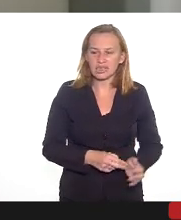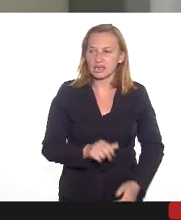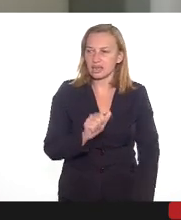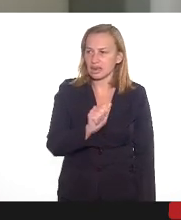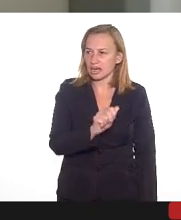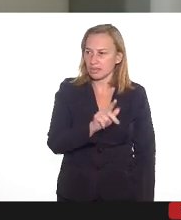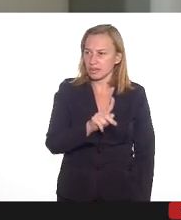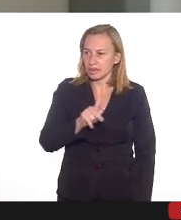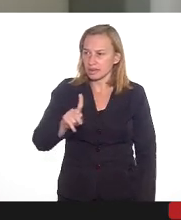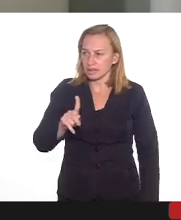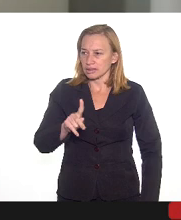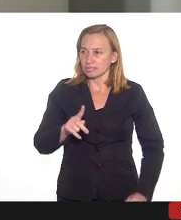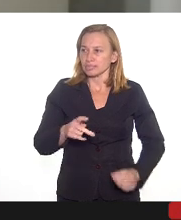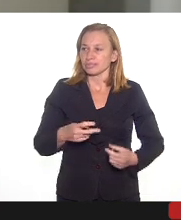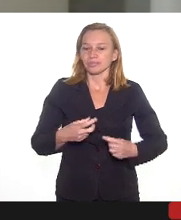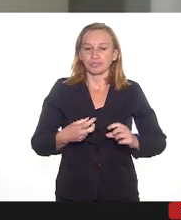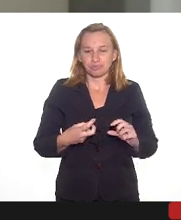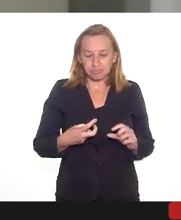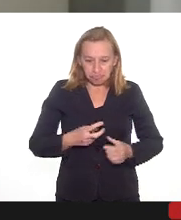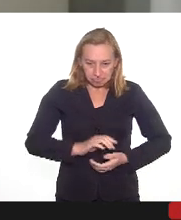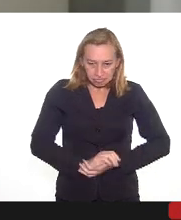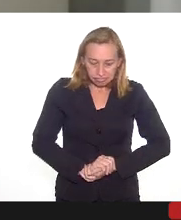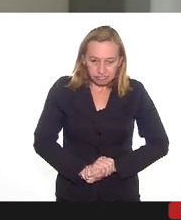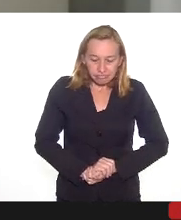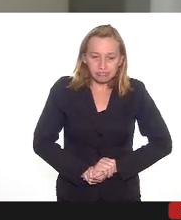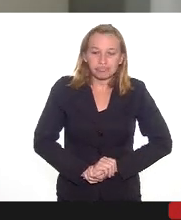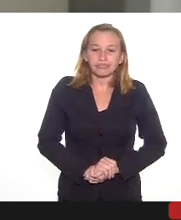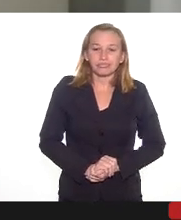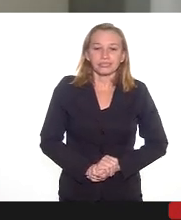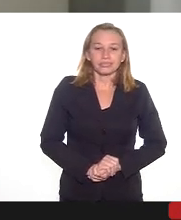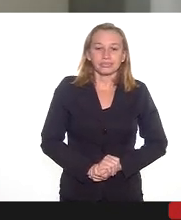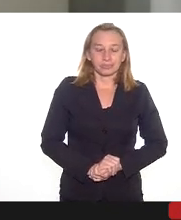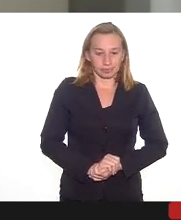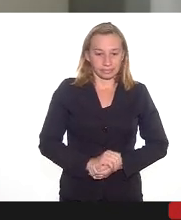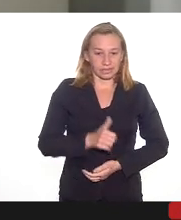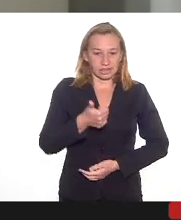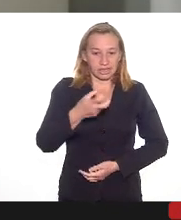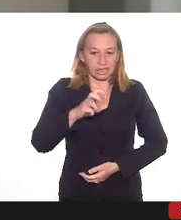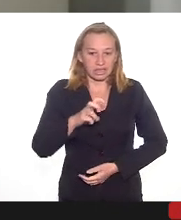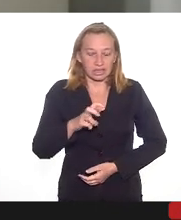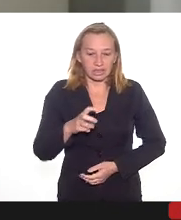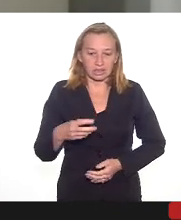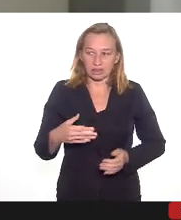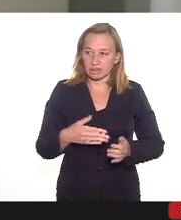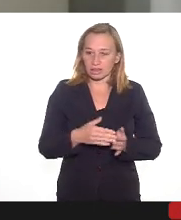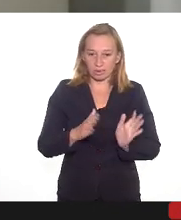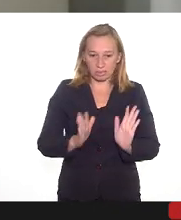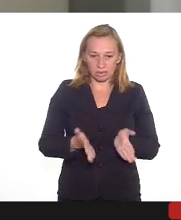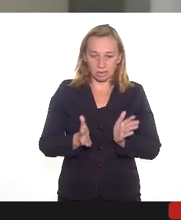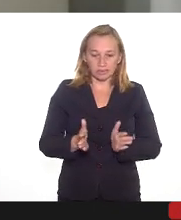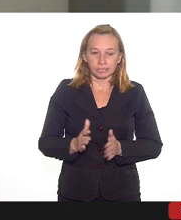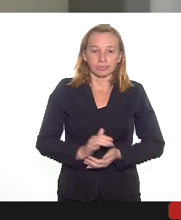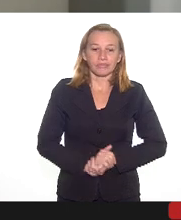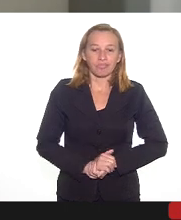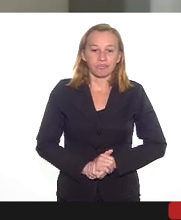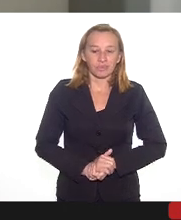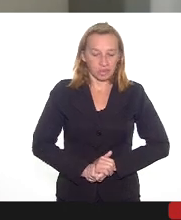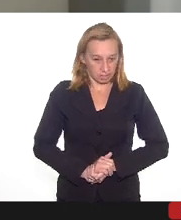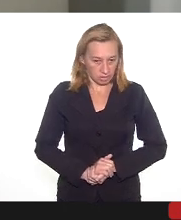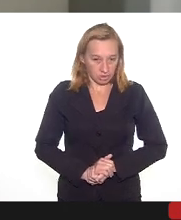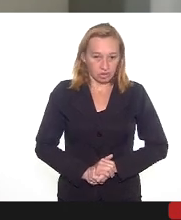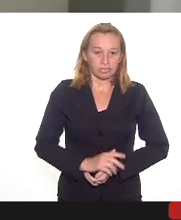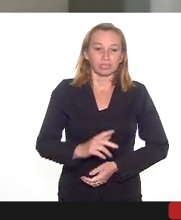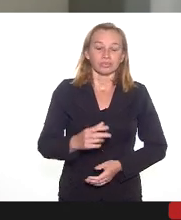aulas gravadas dos próprios professores, de 15 dias para cá, nós já temos, deputado Valdec, as aulas síncronas dentro do